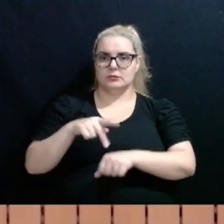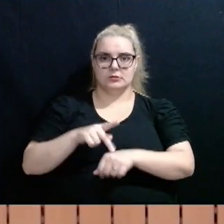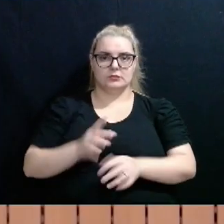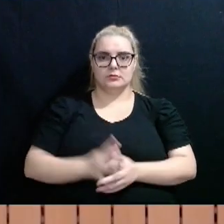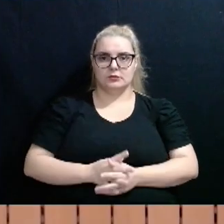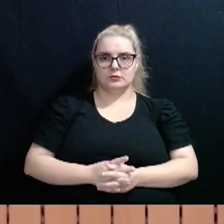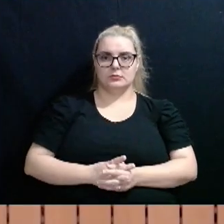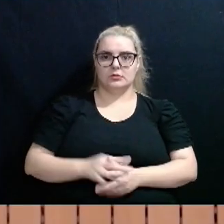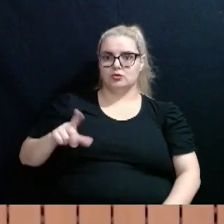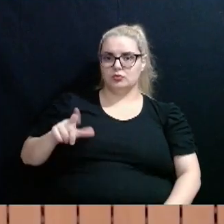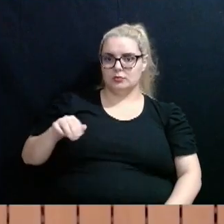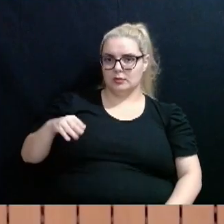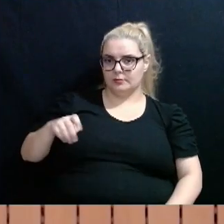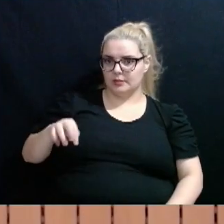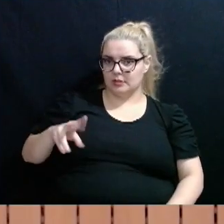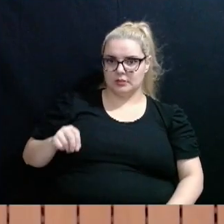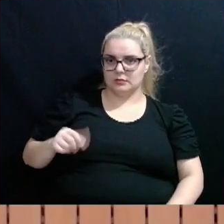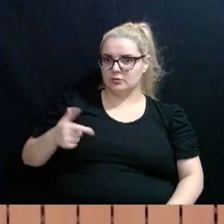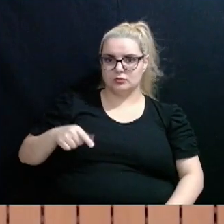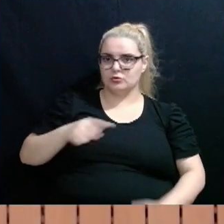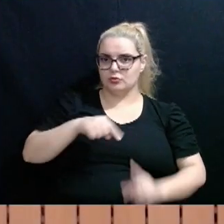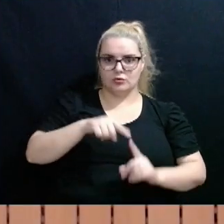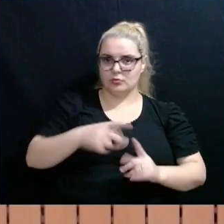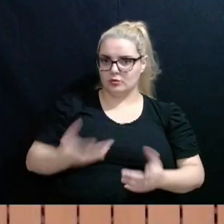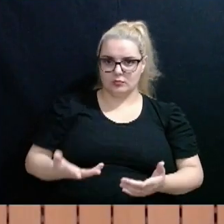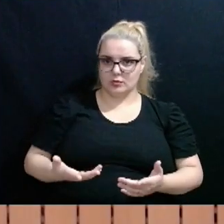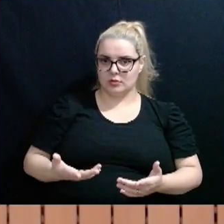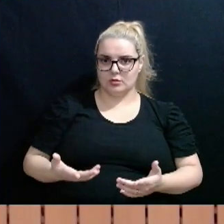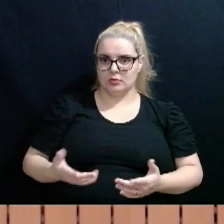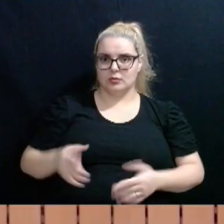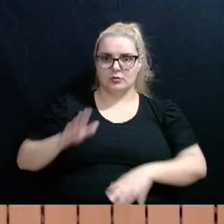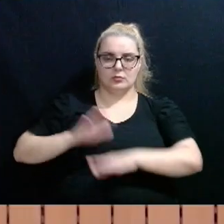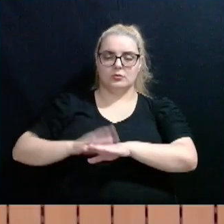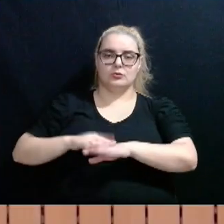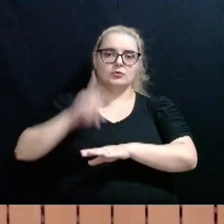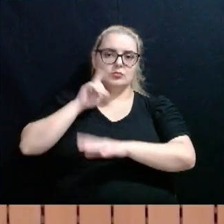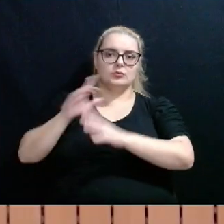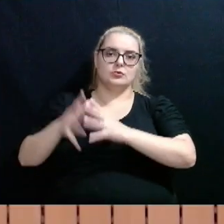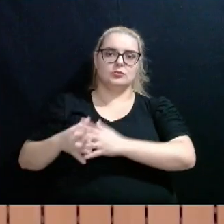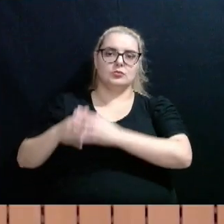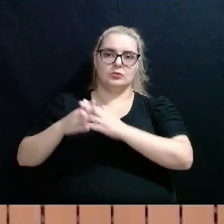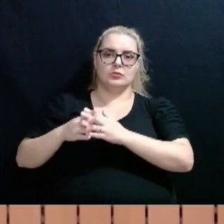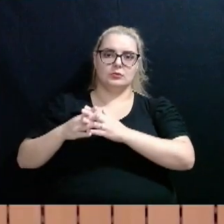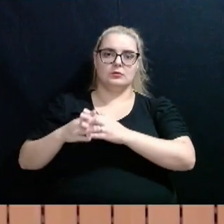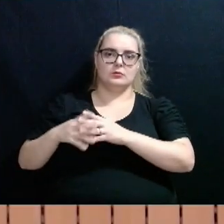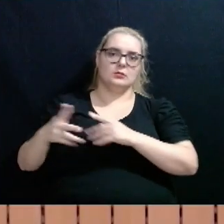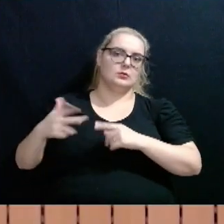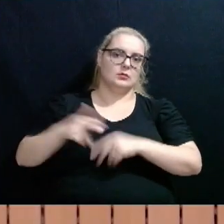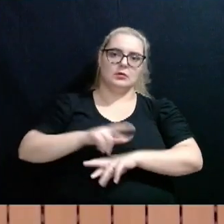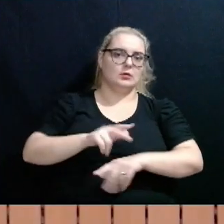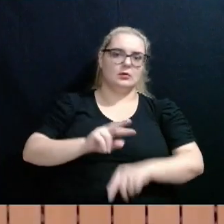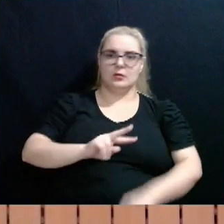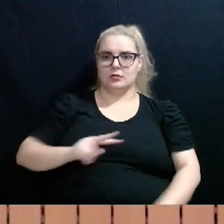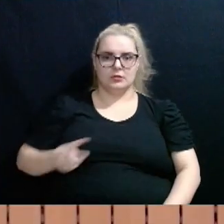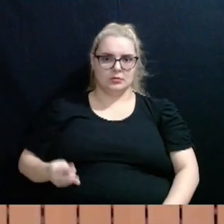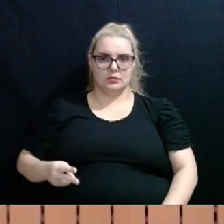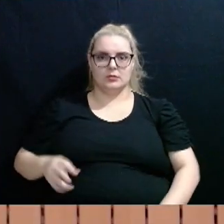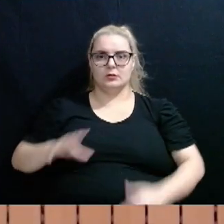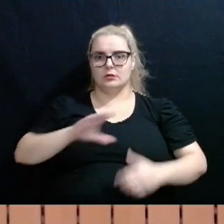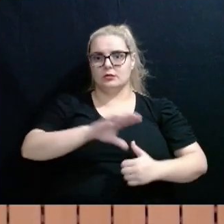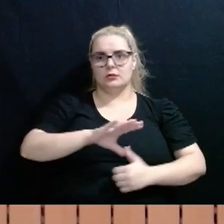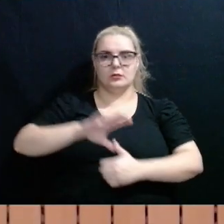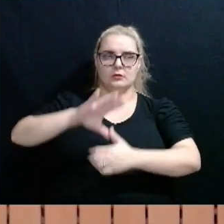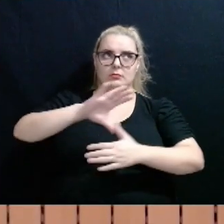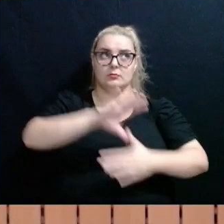sul-americano havia sido objeto de uma ação dos Estados Unidos. Os Estados Unidos interveio várias vezes na América Central e no Caribe ao longo do século XX